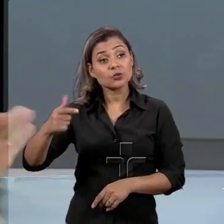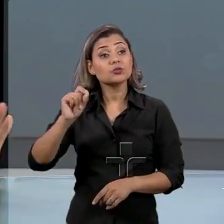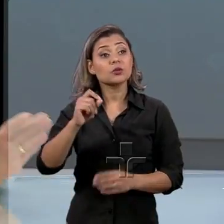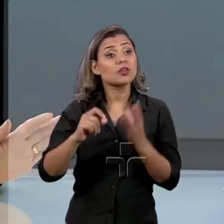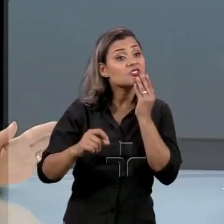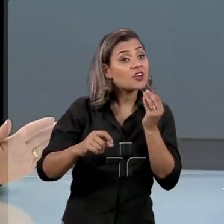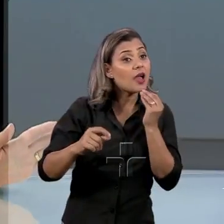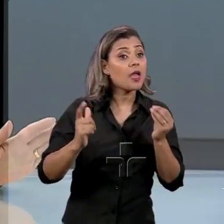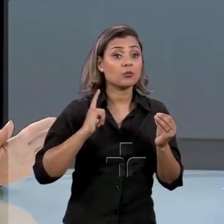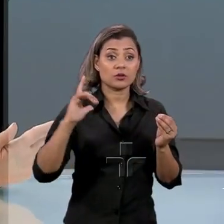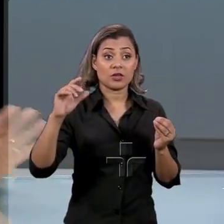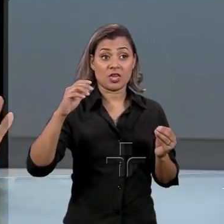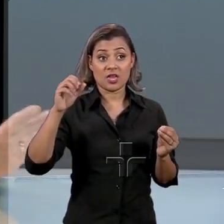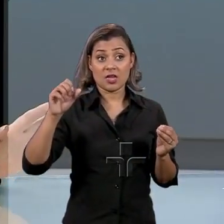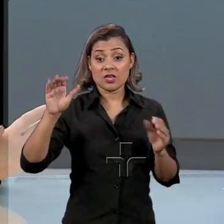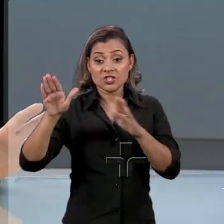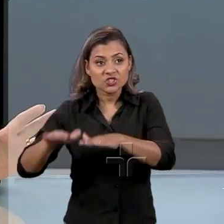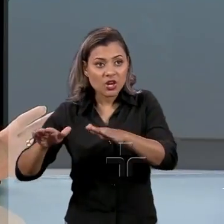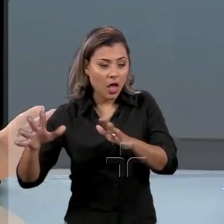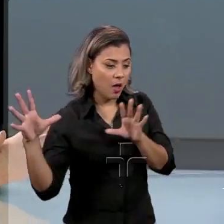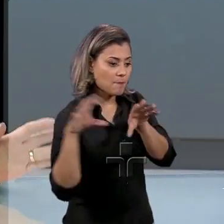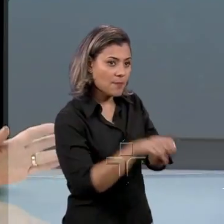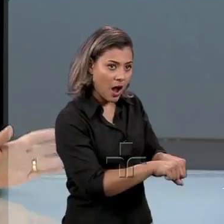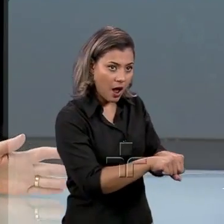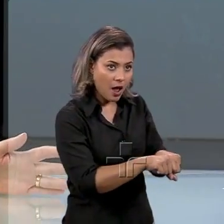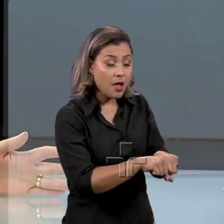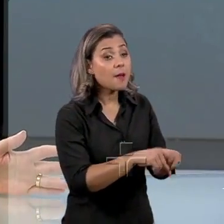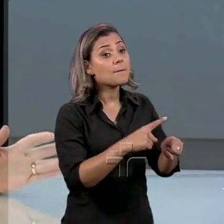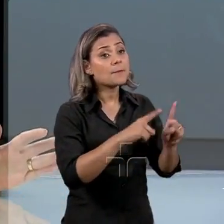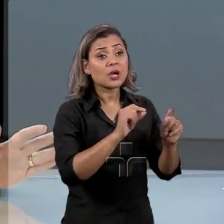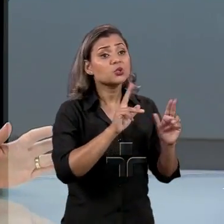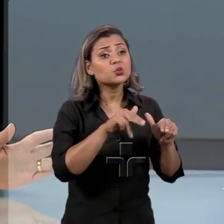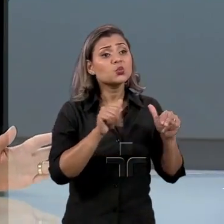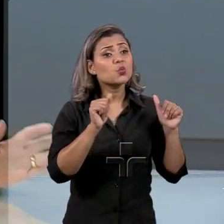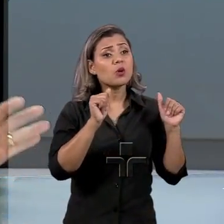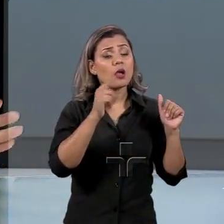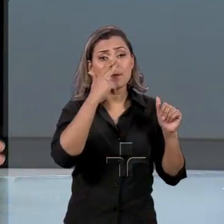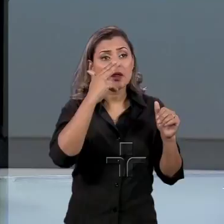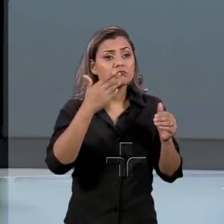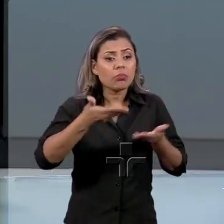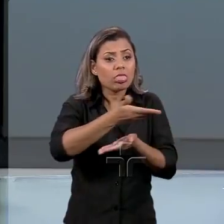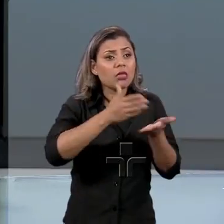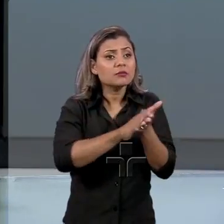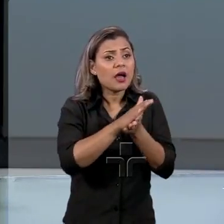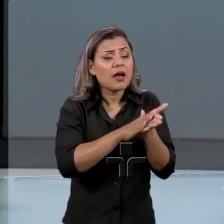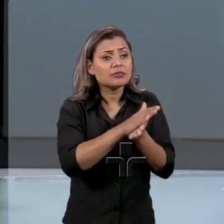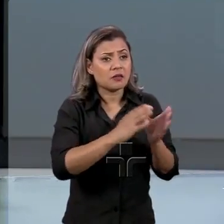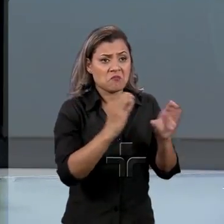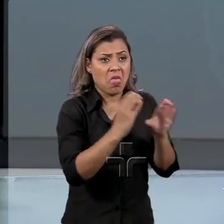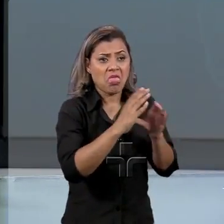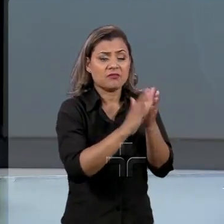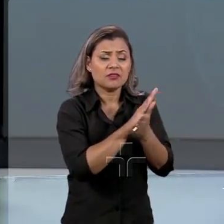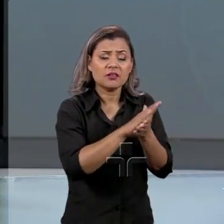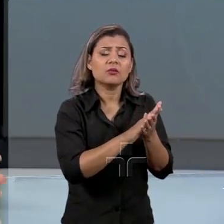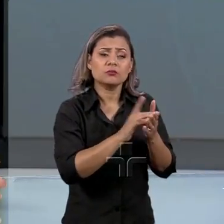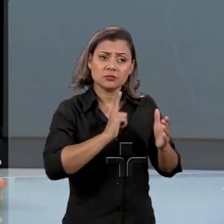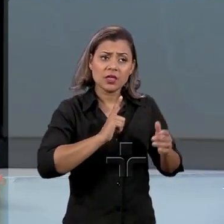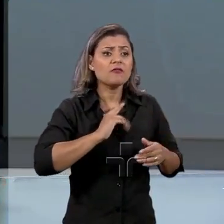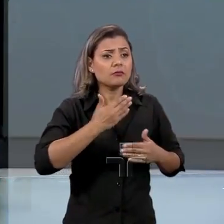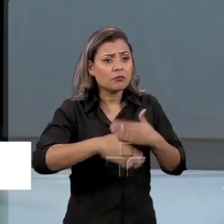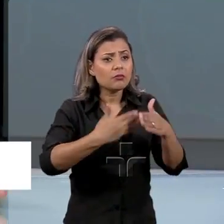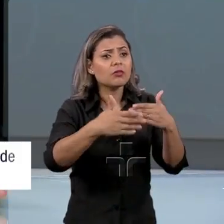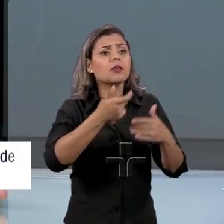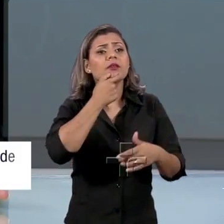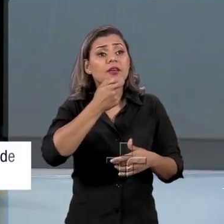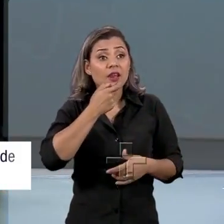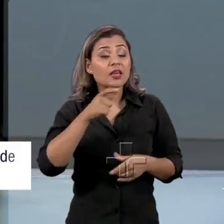Islã e nunca foi vedado o acesso de qualquer uma das religiões a Jerusalém. O fato é esse. E depois, durante o mandato britânico, também, os britânicos